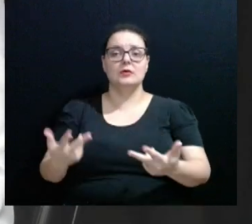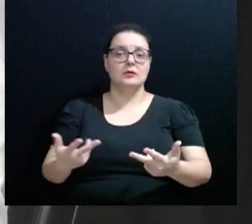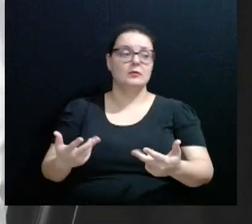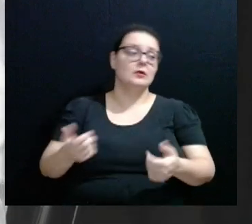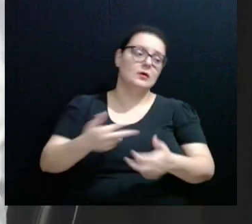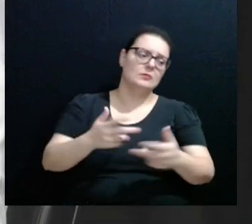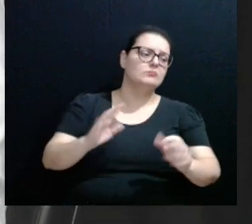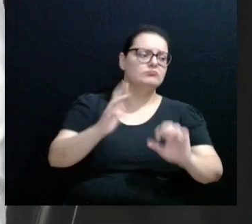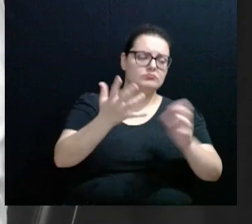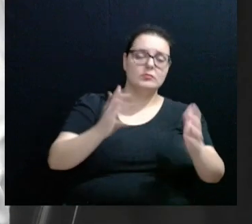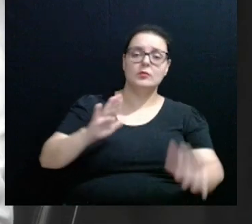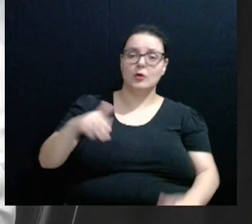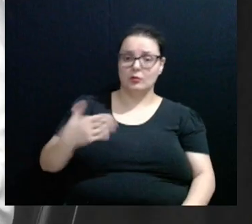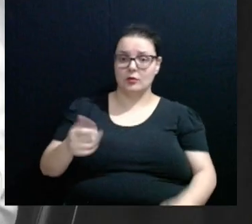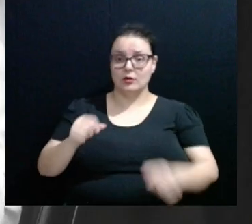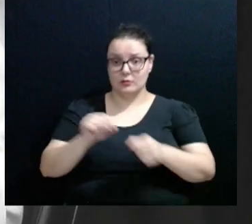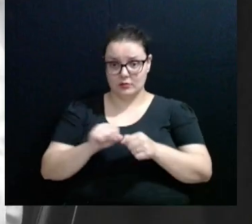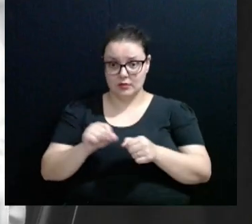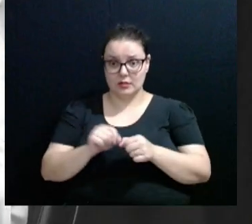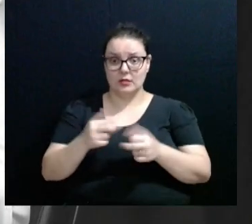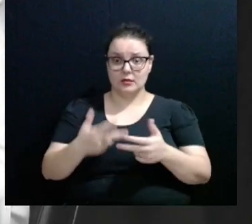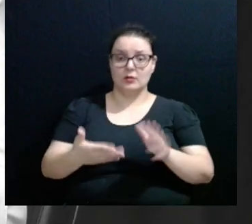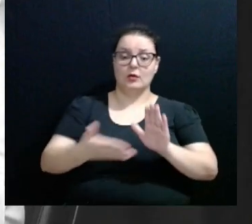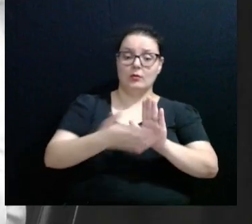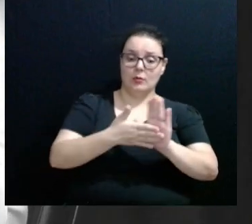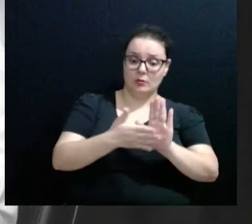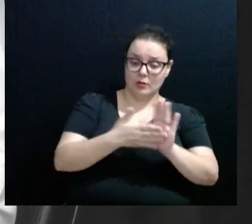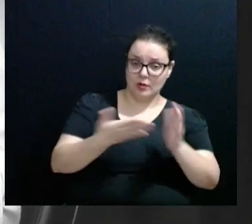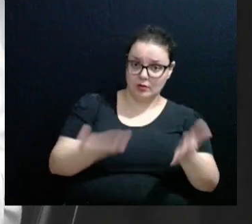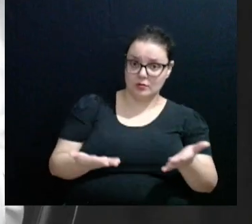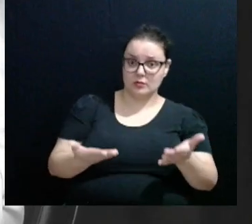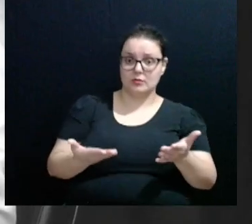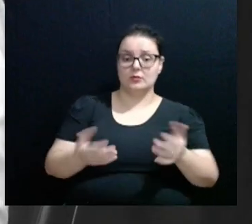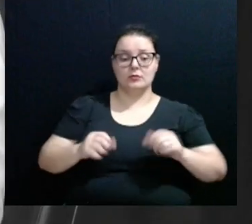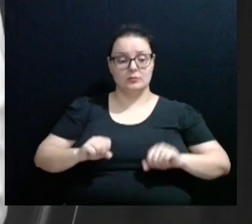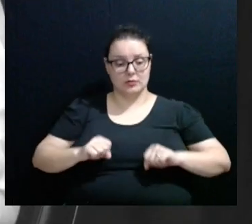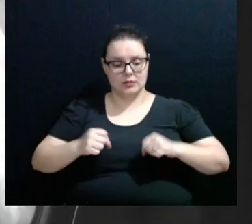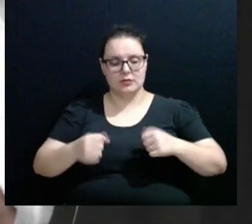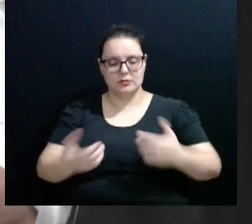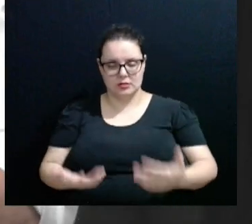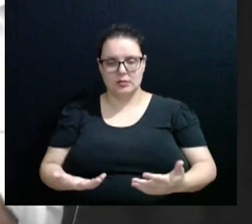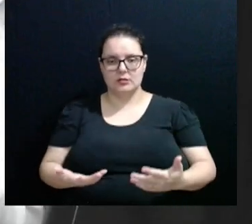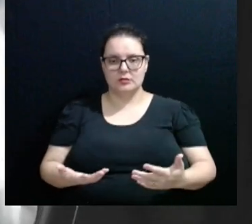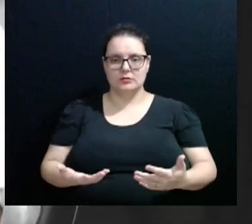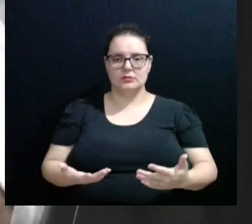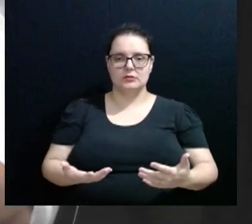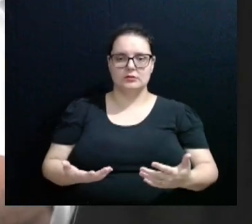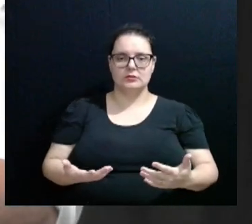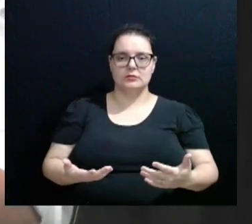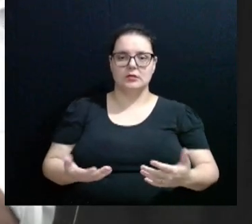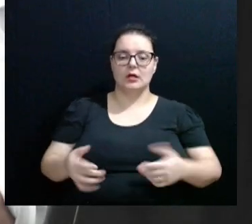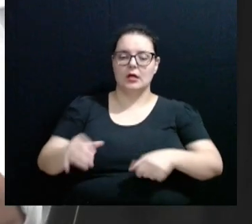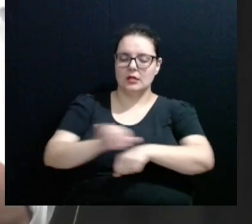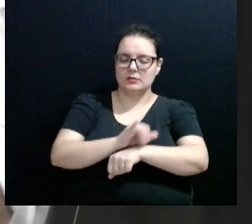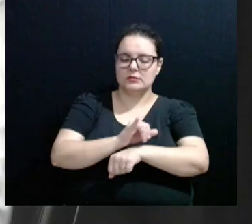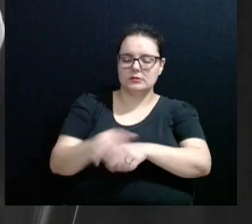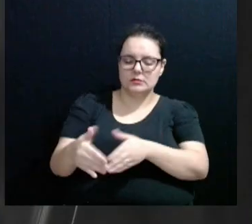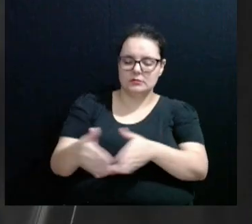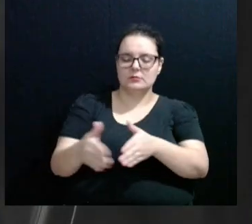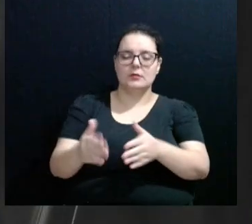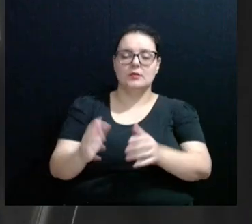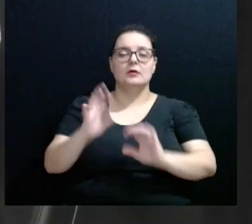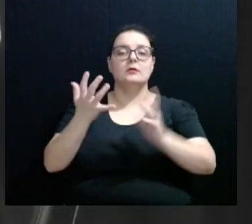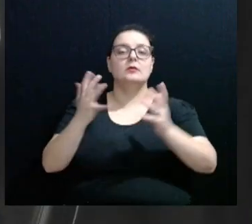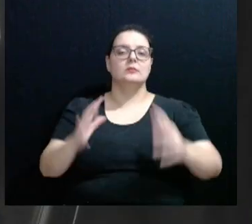acontecendo. Acho que quando a gente faz as coisas com propósito, com dedicação, as portas, os caminhos vão acontecendo